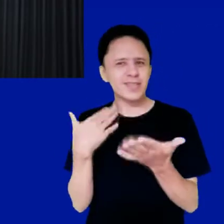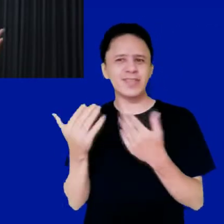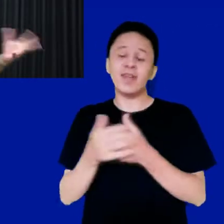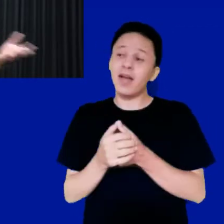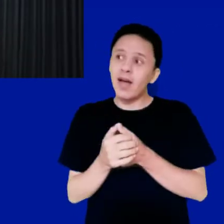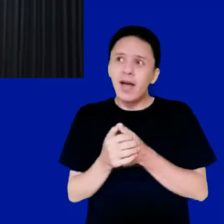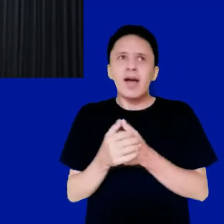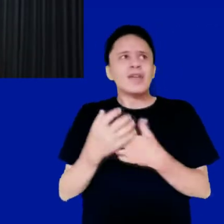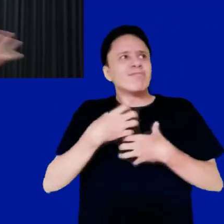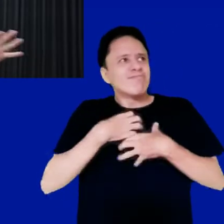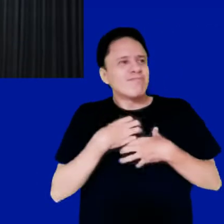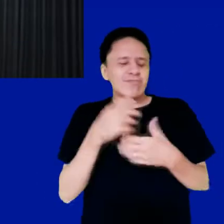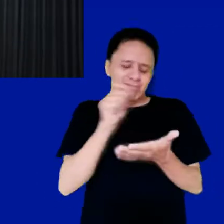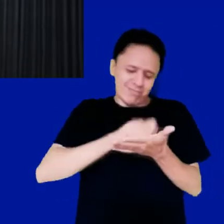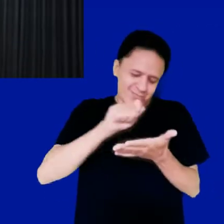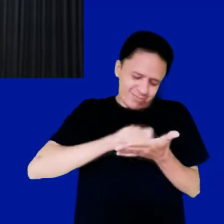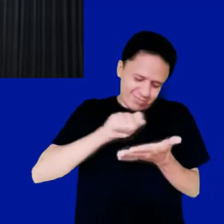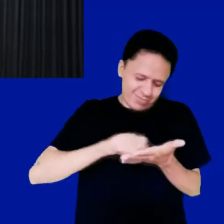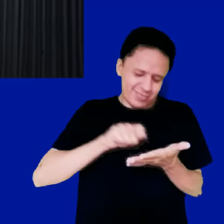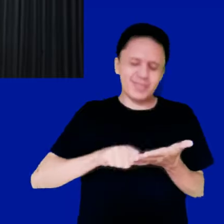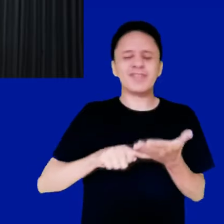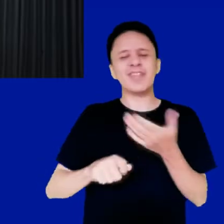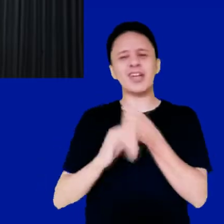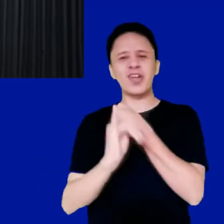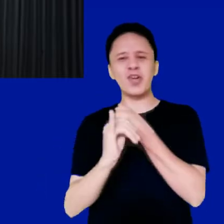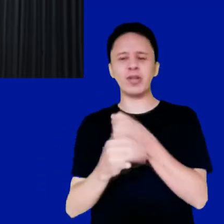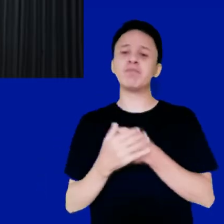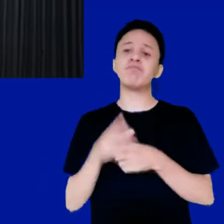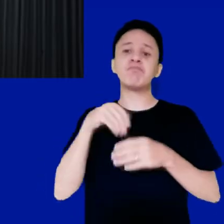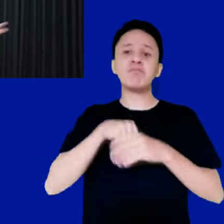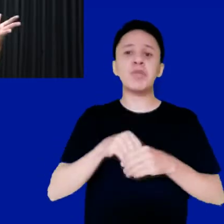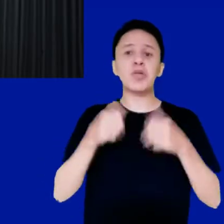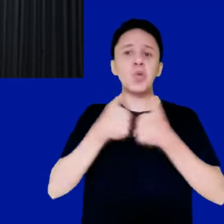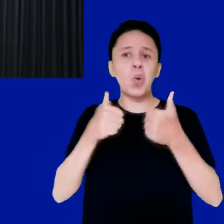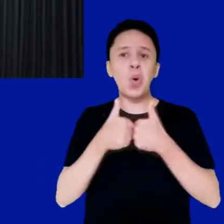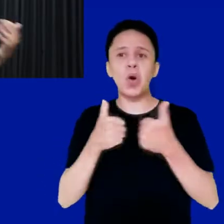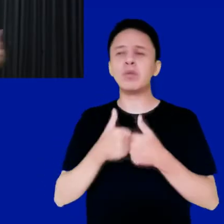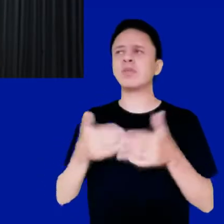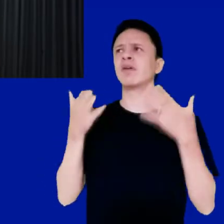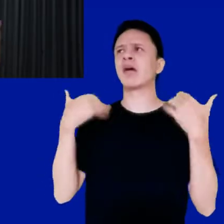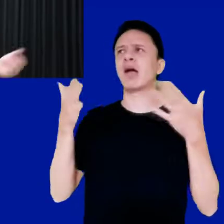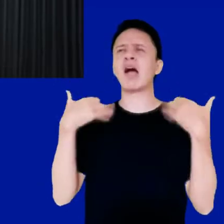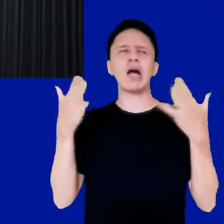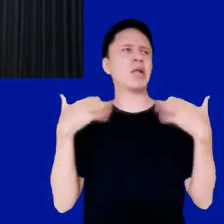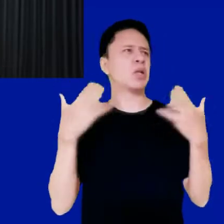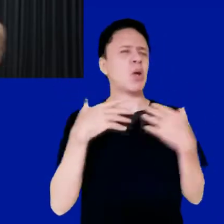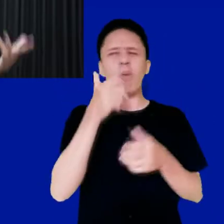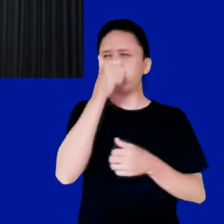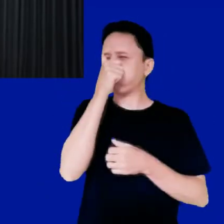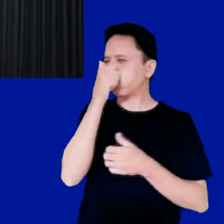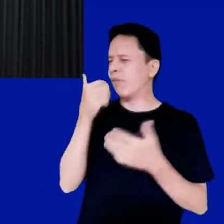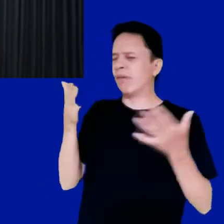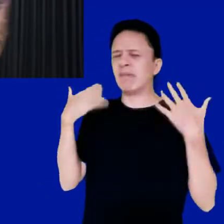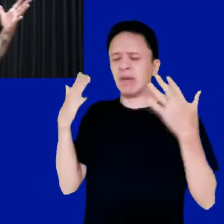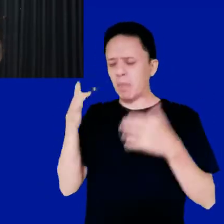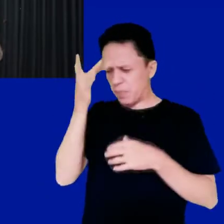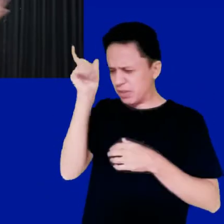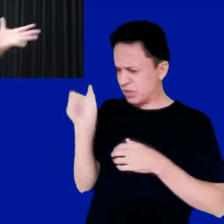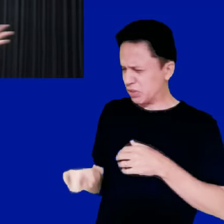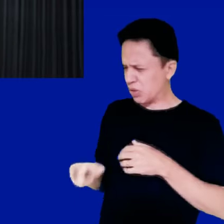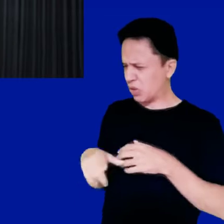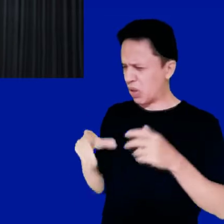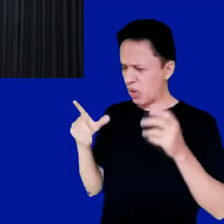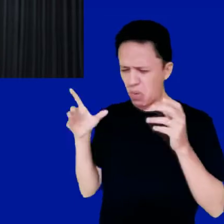é sem graça ali no elevador. Aquilo ali é motivação para escrever uma crônica, né? Quando você tá no ônibus ali, naquele calor, aquele tanto de gente, acontece